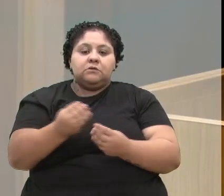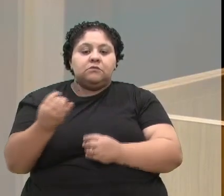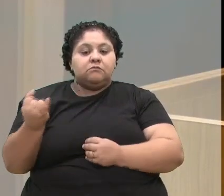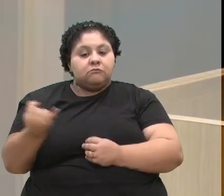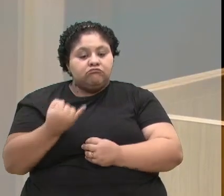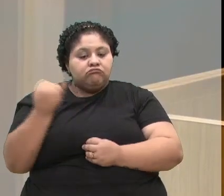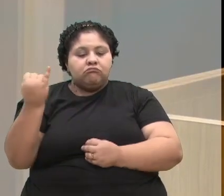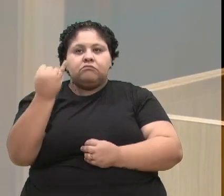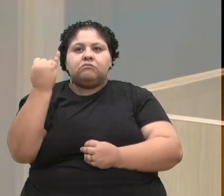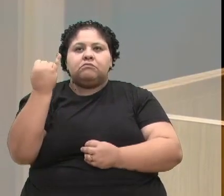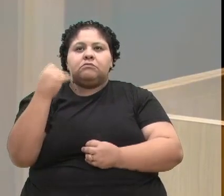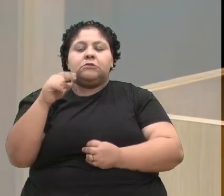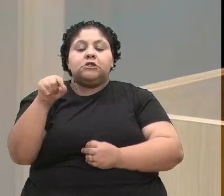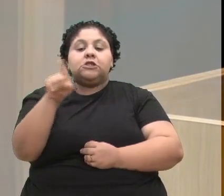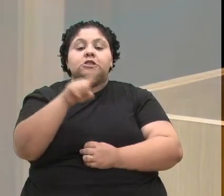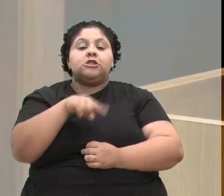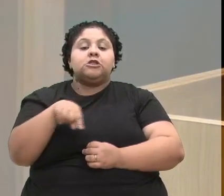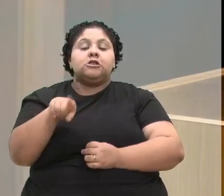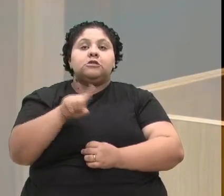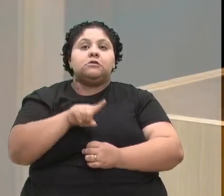importante quando que nós,